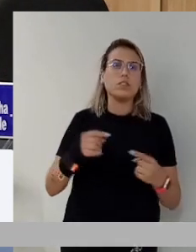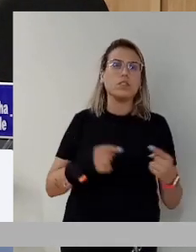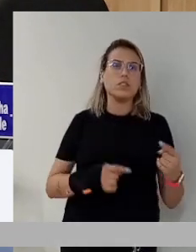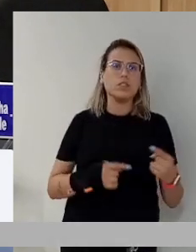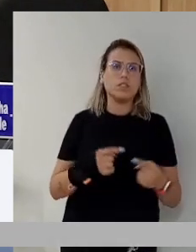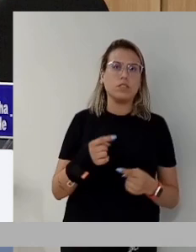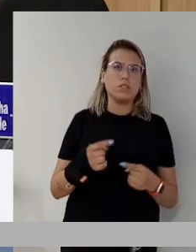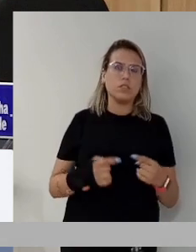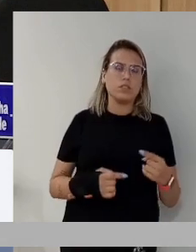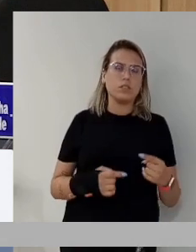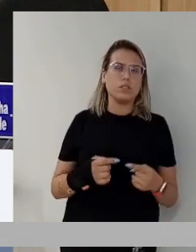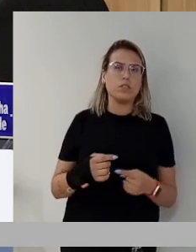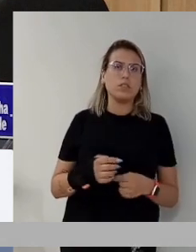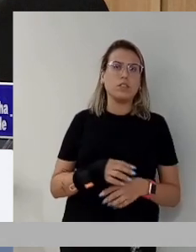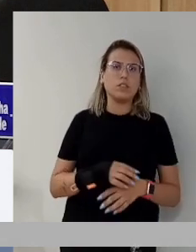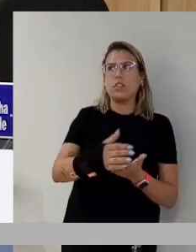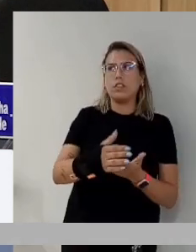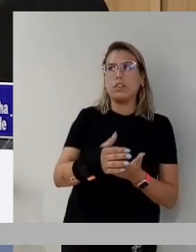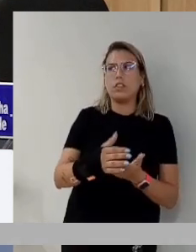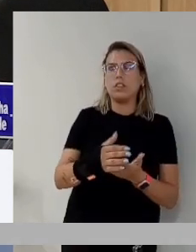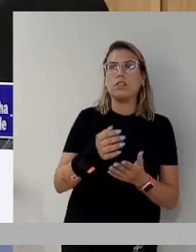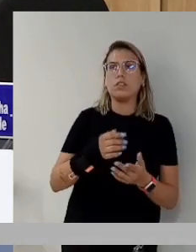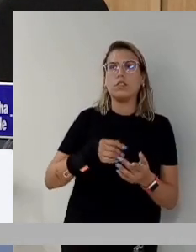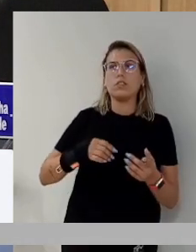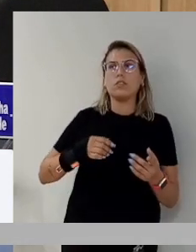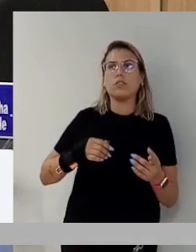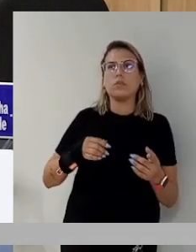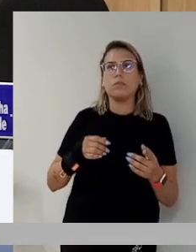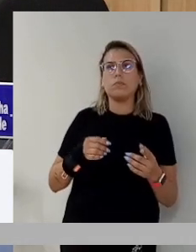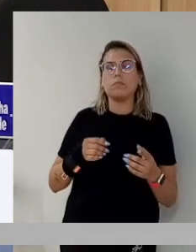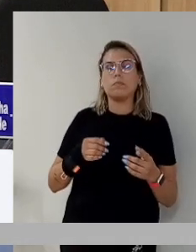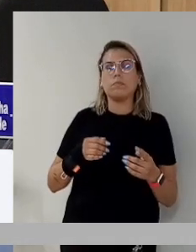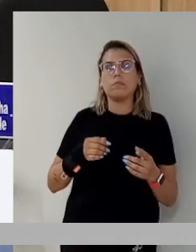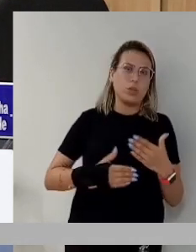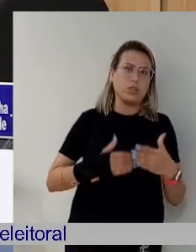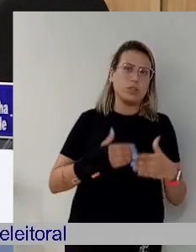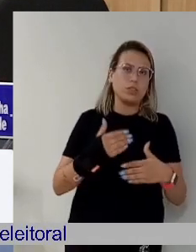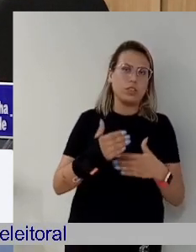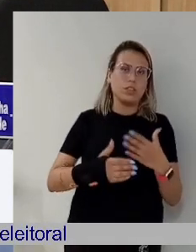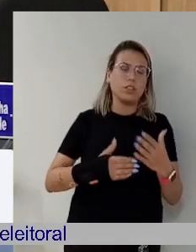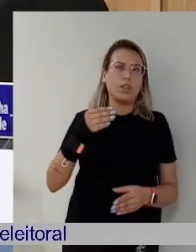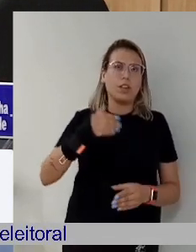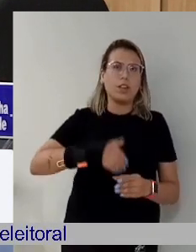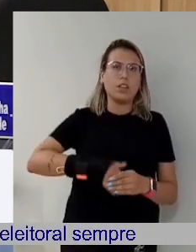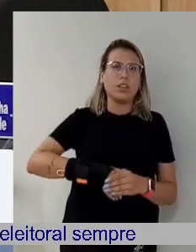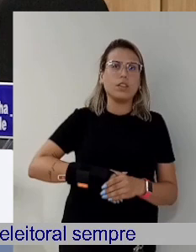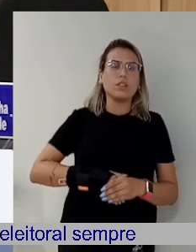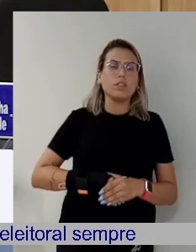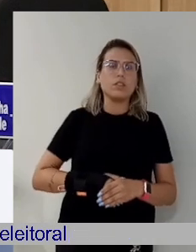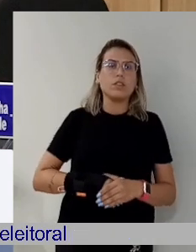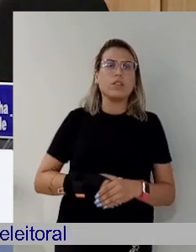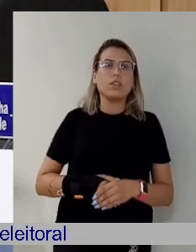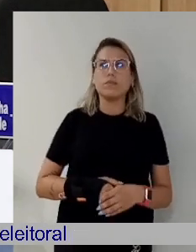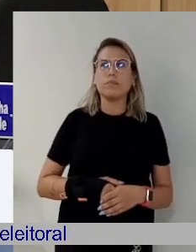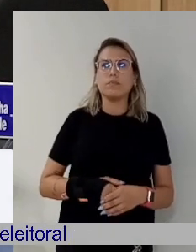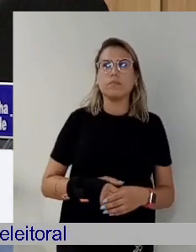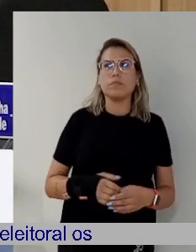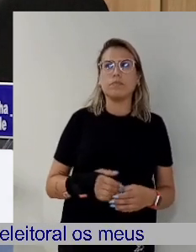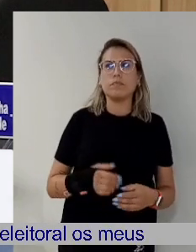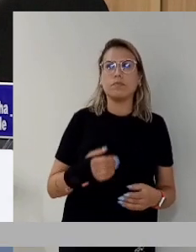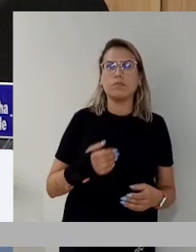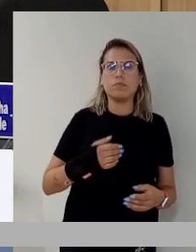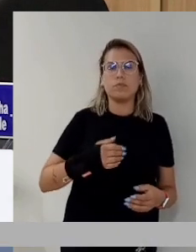estamos no início de um processo eleitoral sempre tenho dito os meus